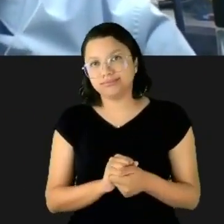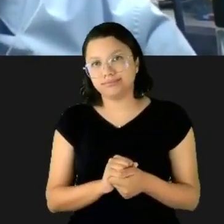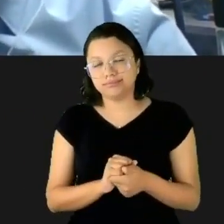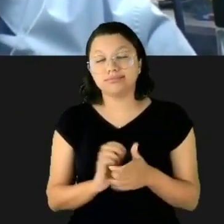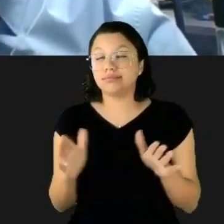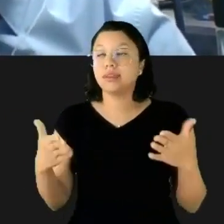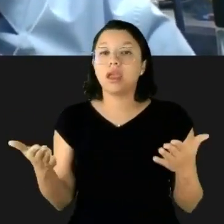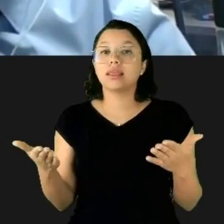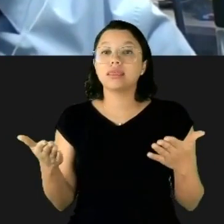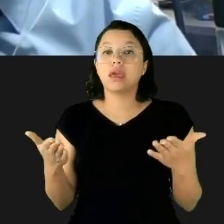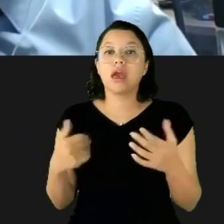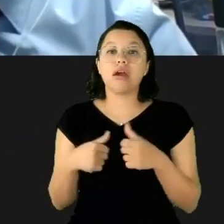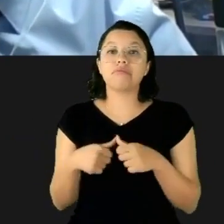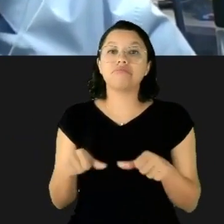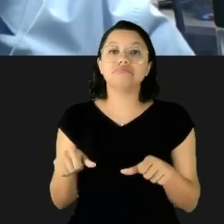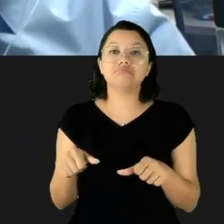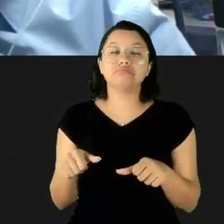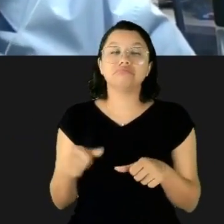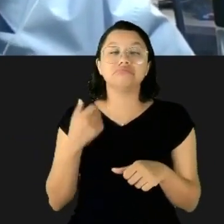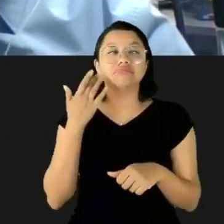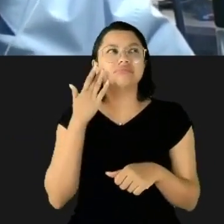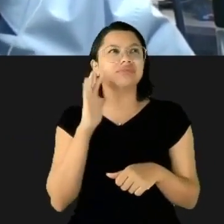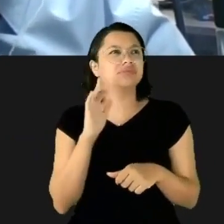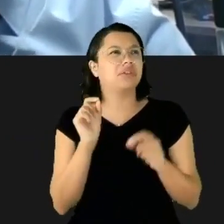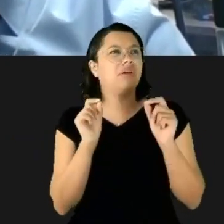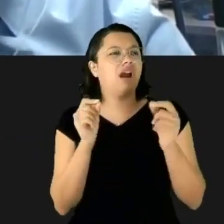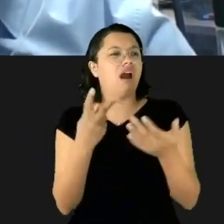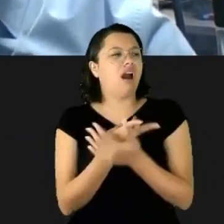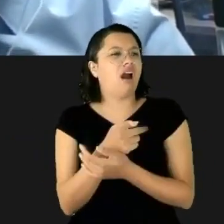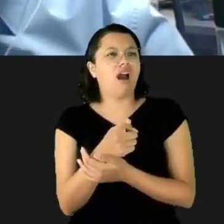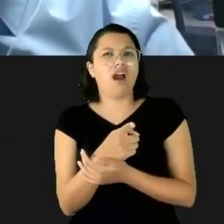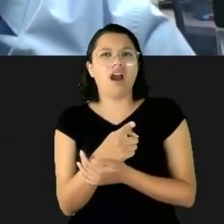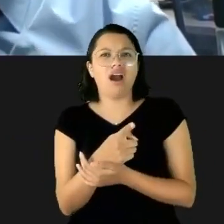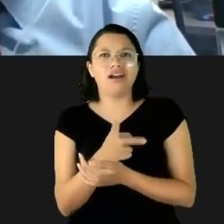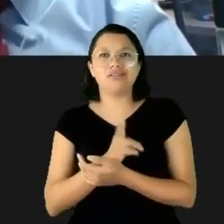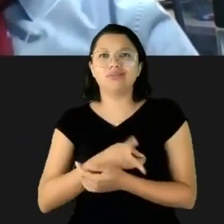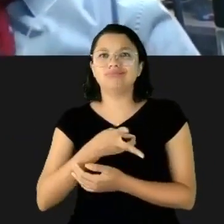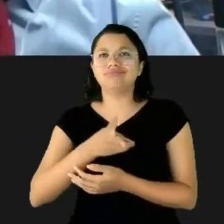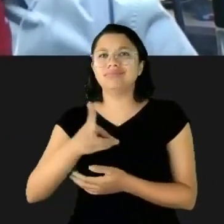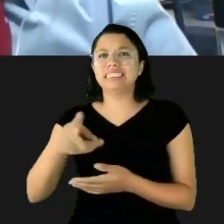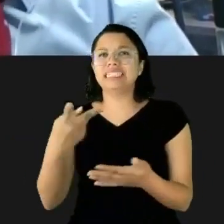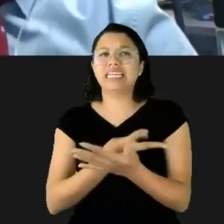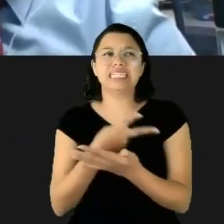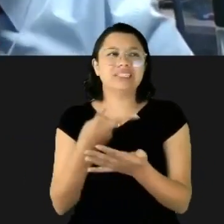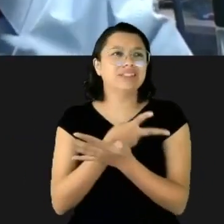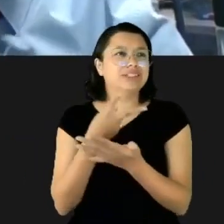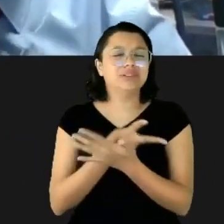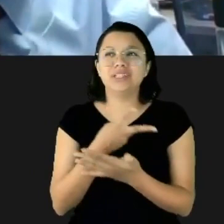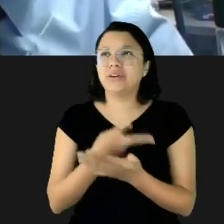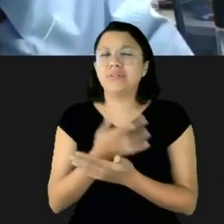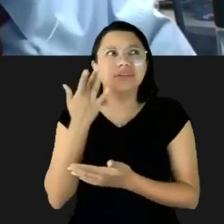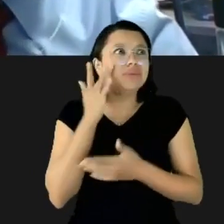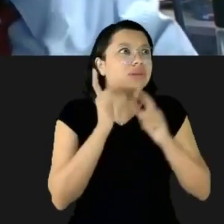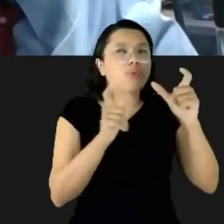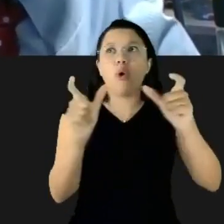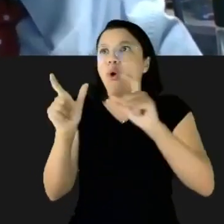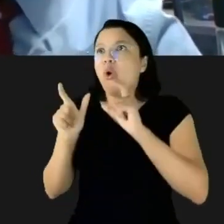fica sem saber o que está acontecendo e os erros se repetem e você não sabe de onde veio.